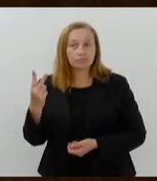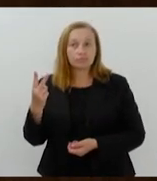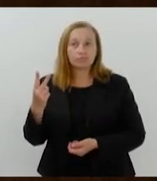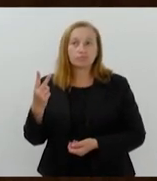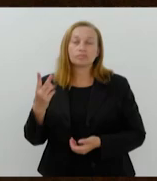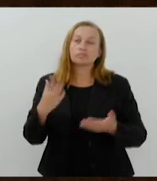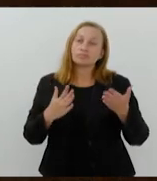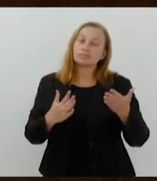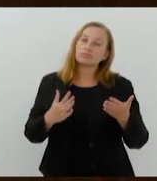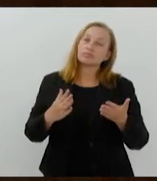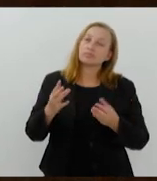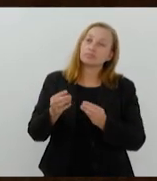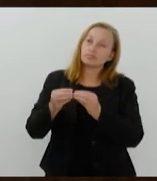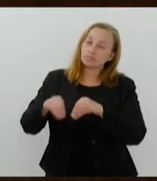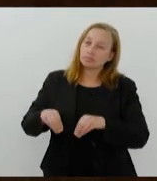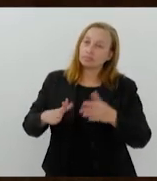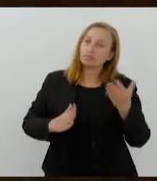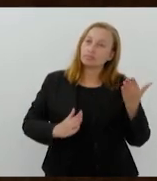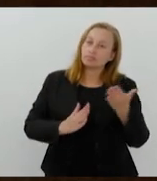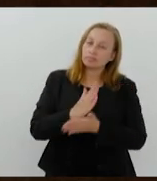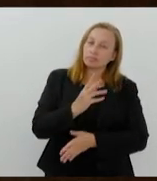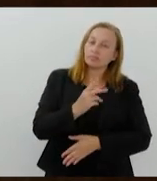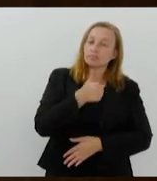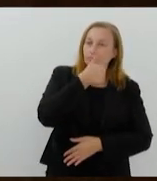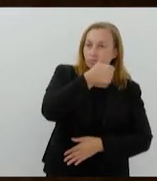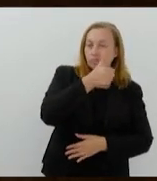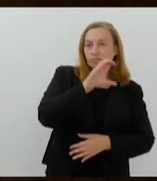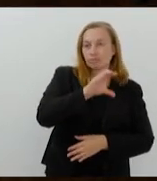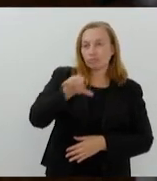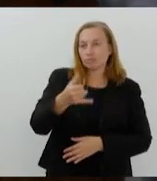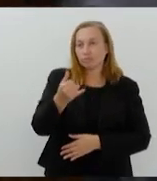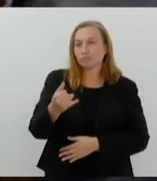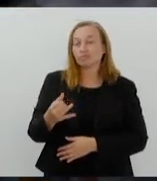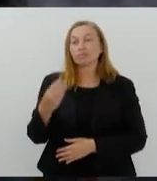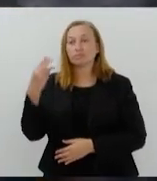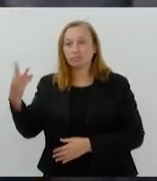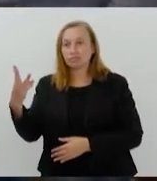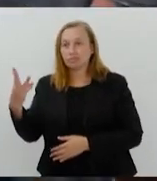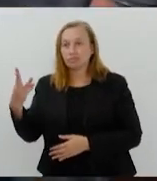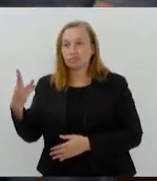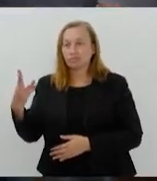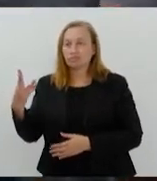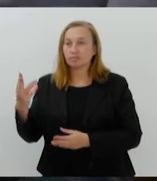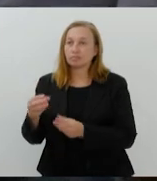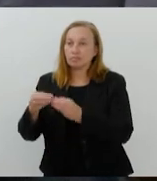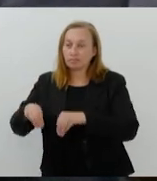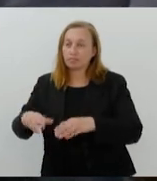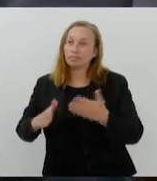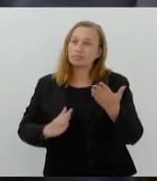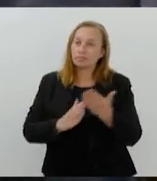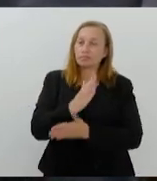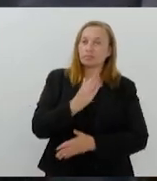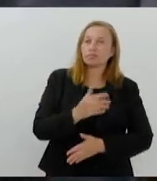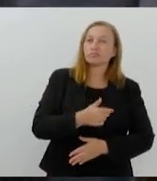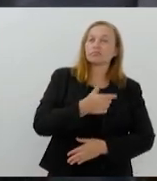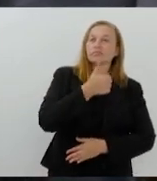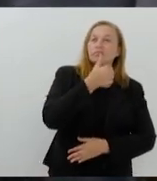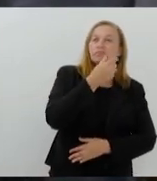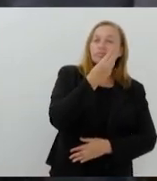emenda 1 da CCJ, e a número 3 pela emenda 4 da CCJ.